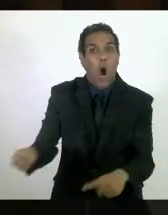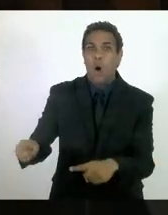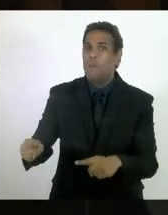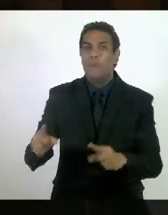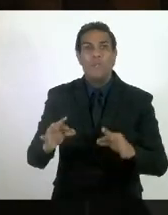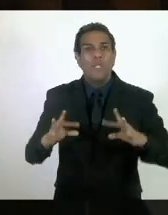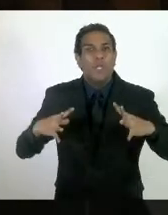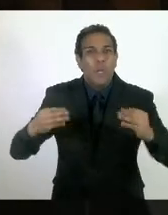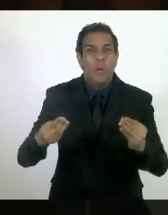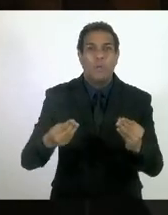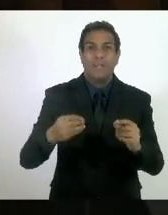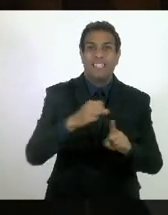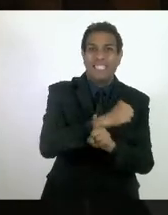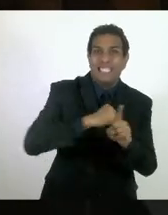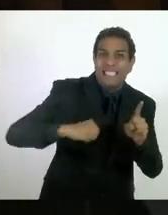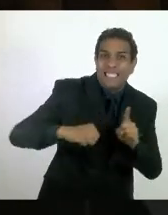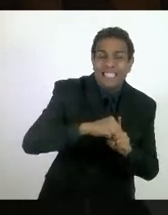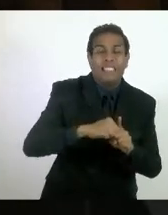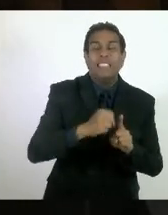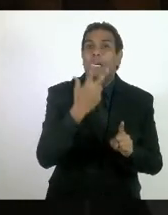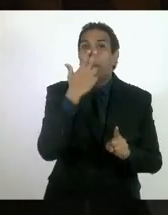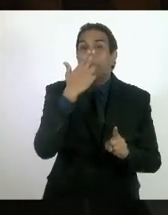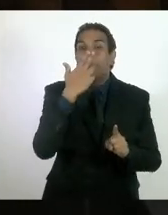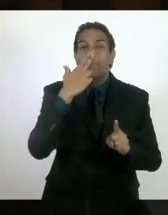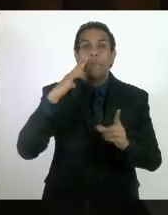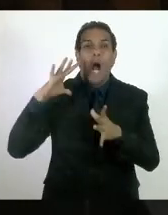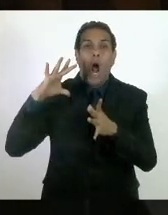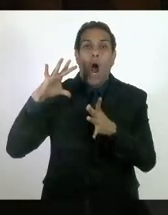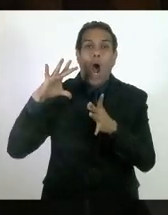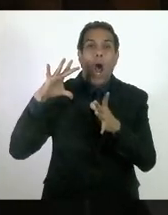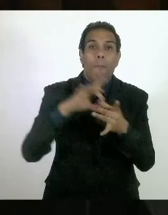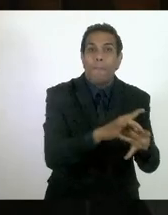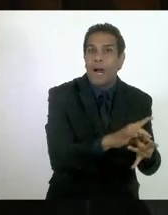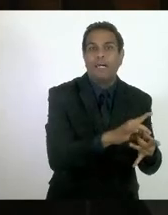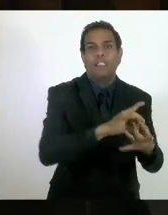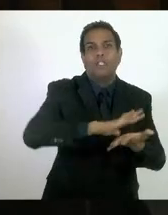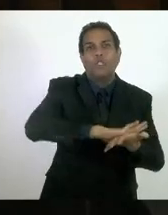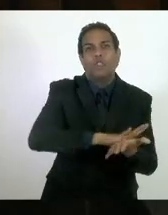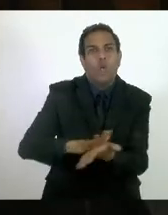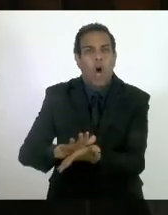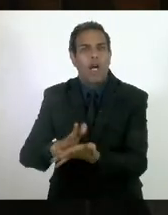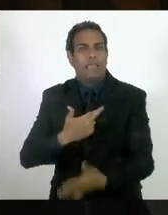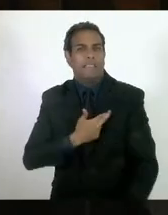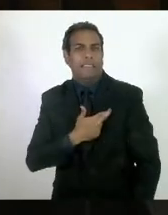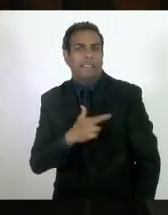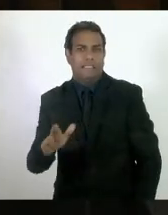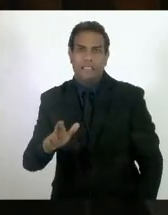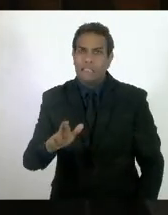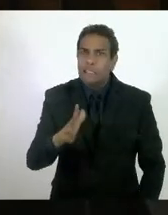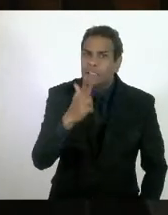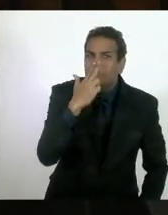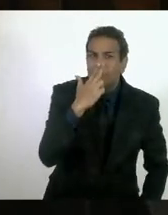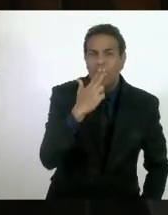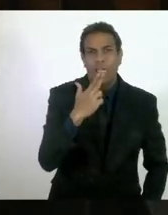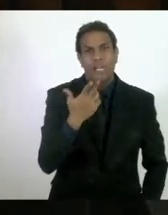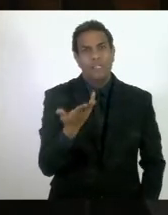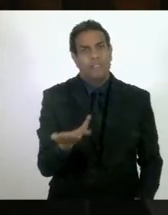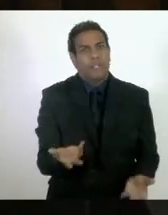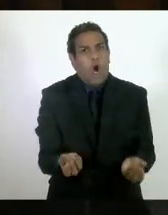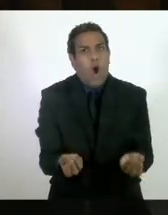Essa sociedade é preto ela tem um grande preconceito religioso Ou pelo menos parte dessa sociedade